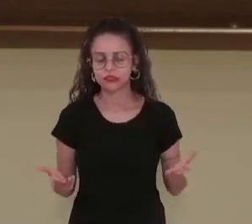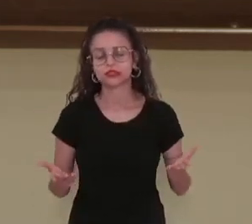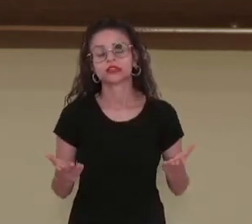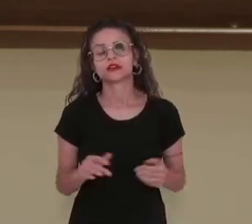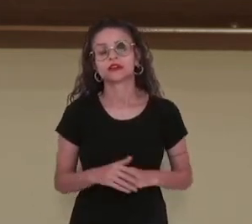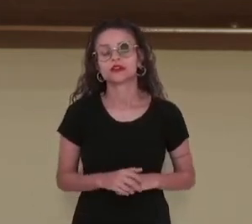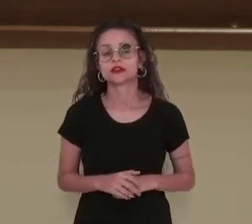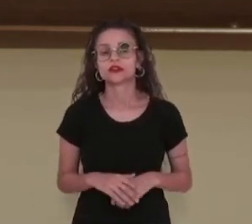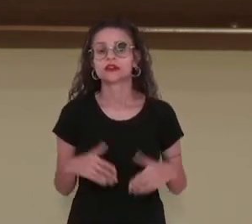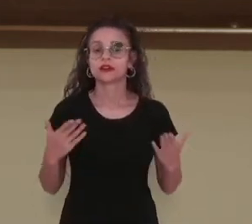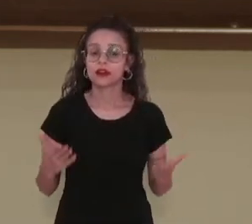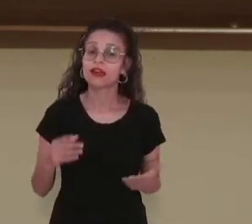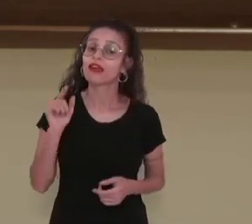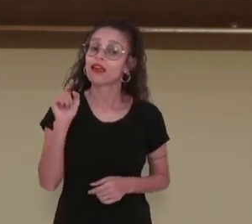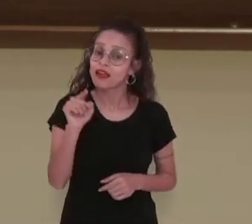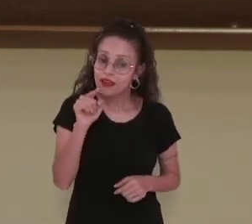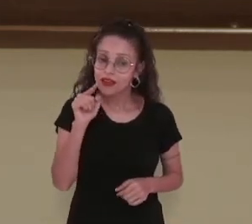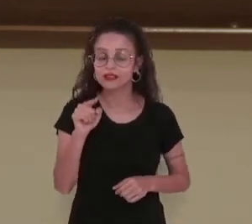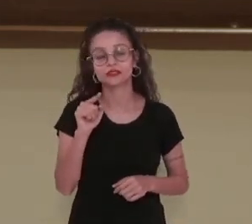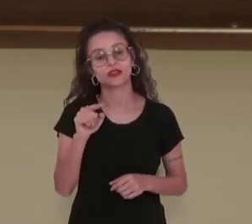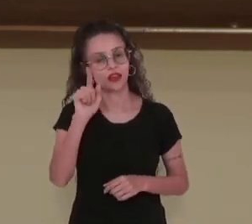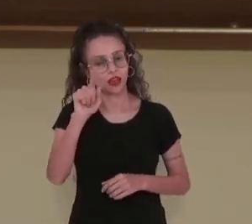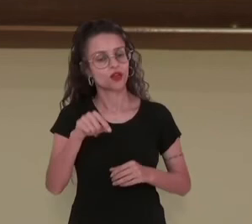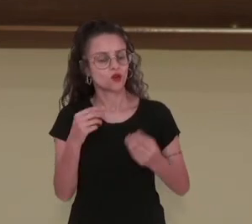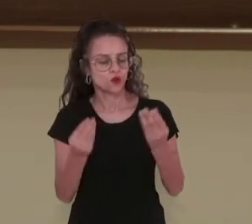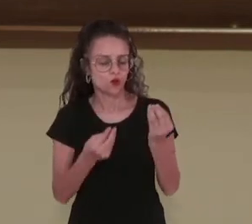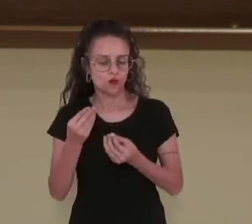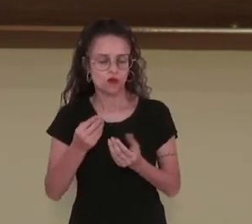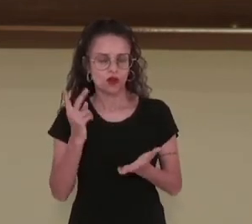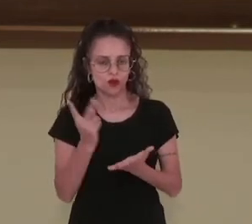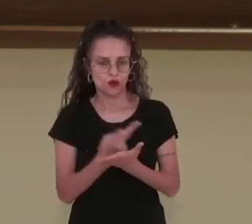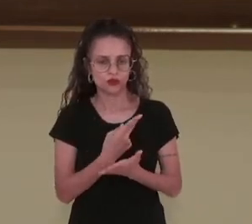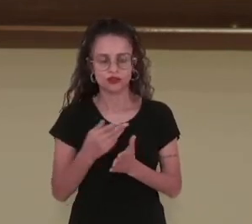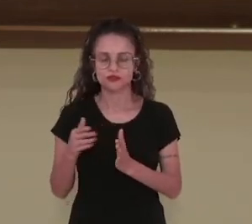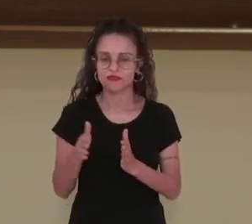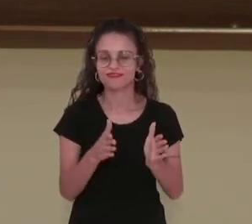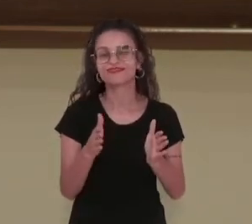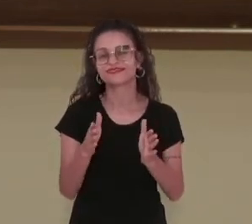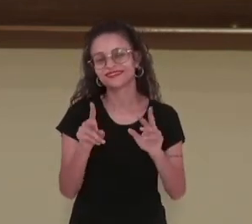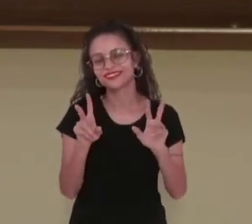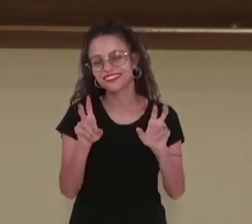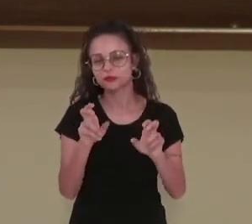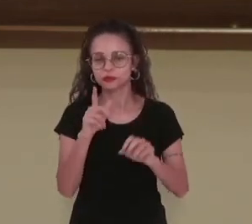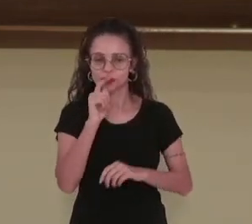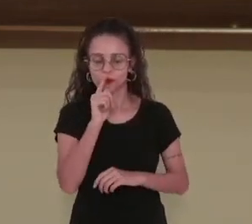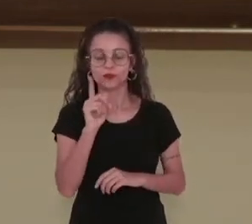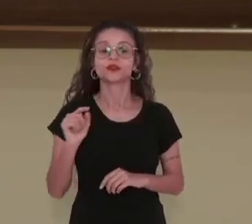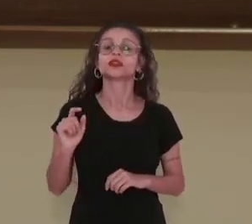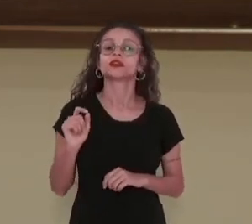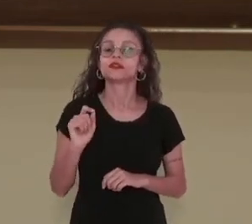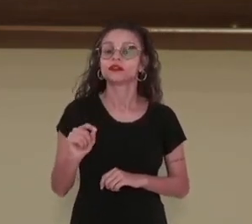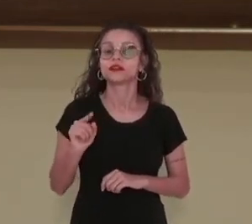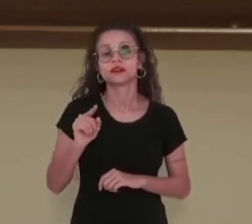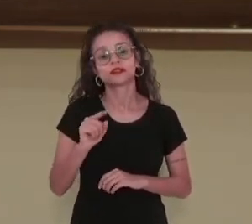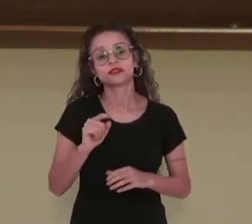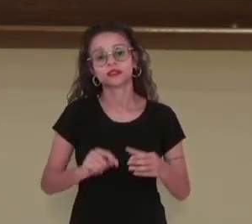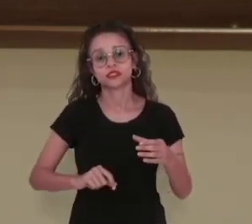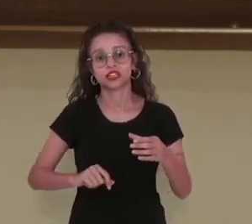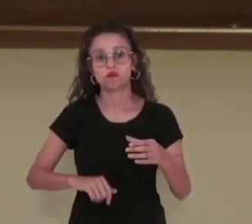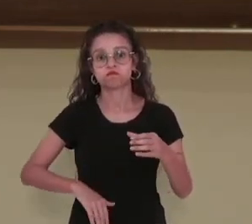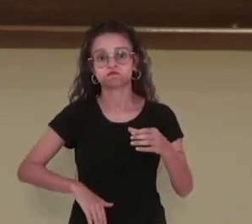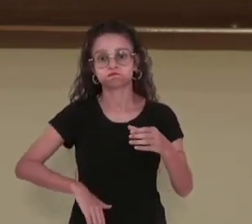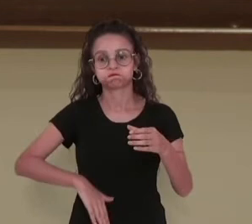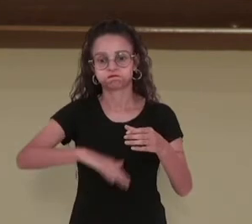bueiros. É essa a logística, né? Ou seja, o caminho da água. E, no entanto, com esse entupimento, o que